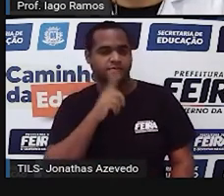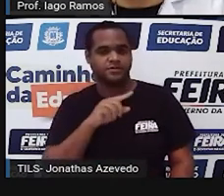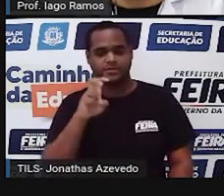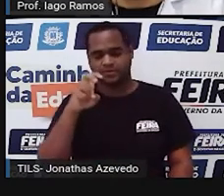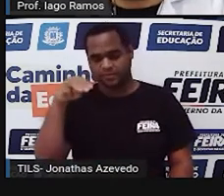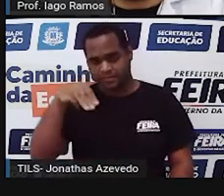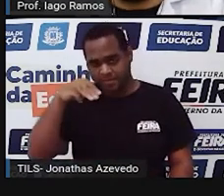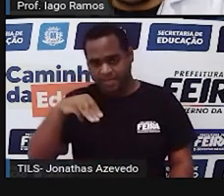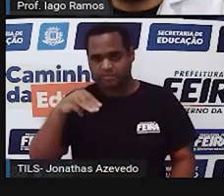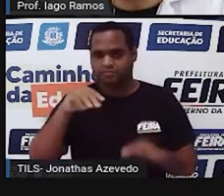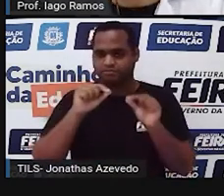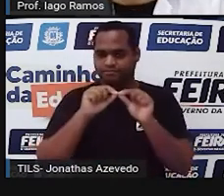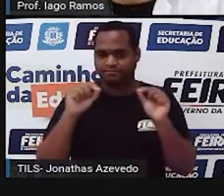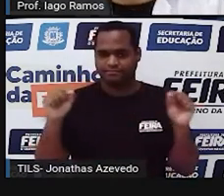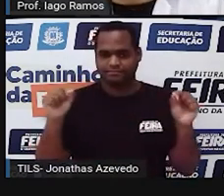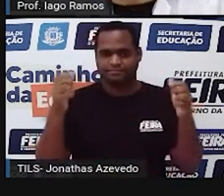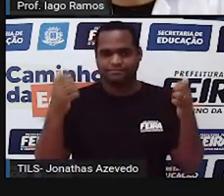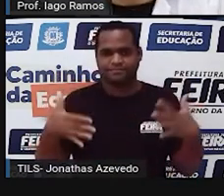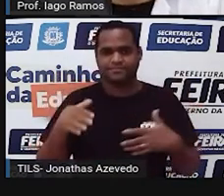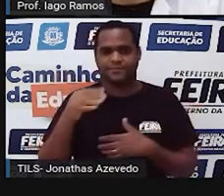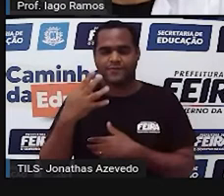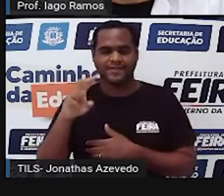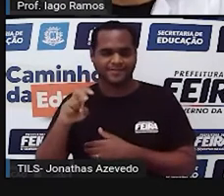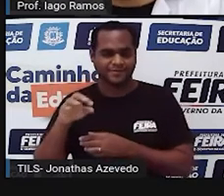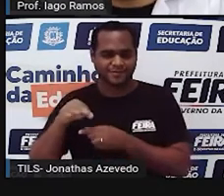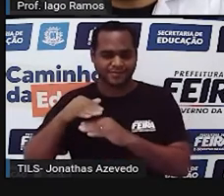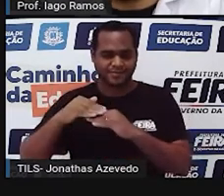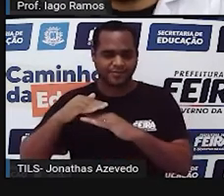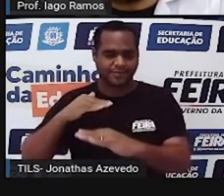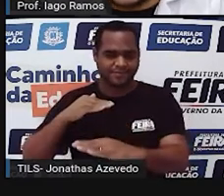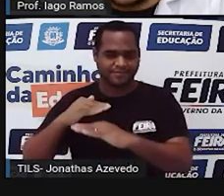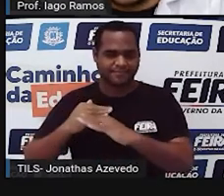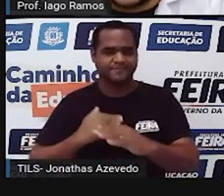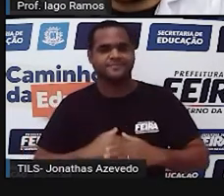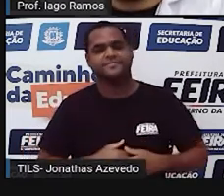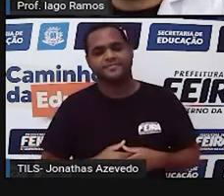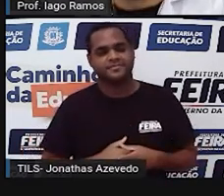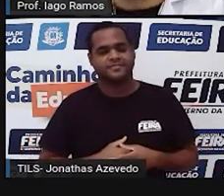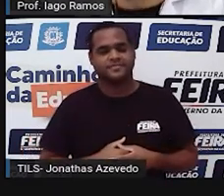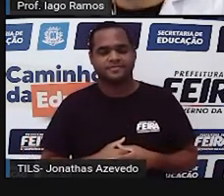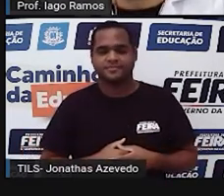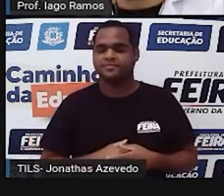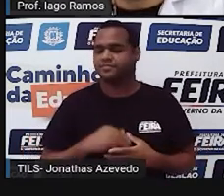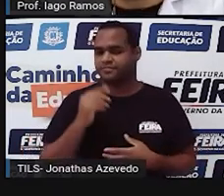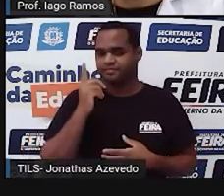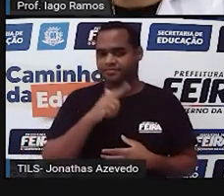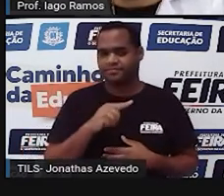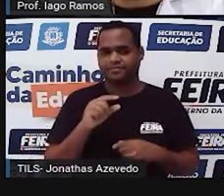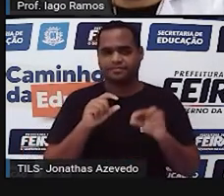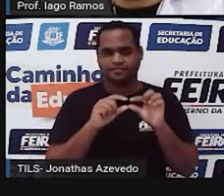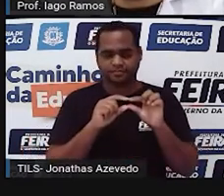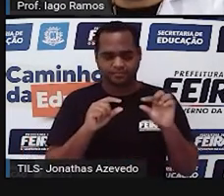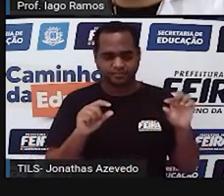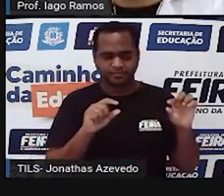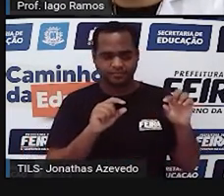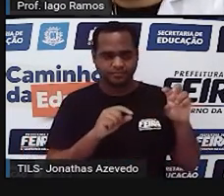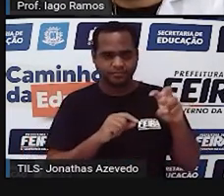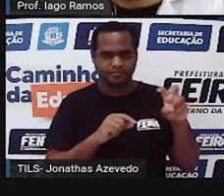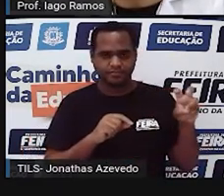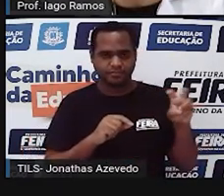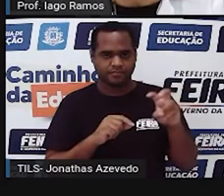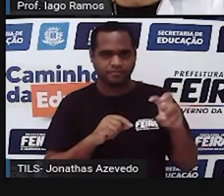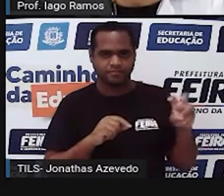tem 55 metros de comprimento e 45 metros de largura Eu também gritei ali é